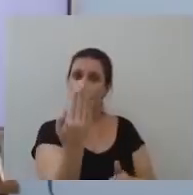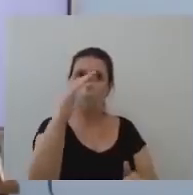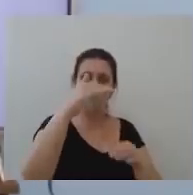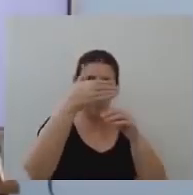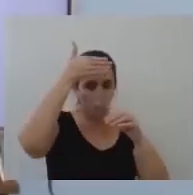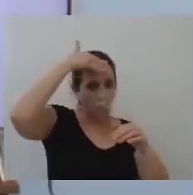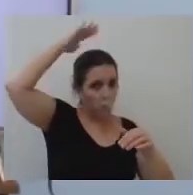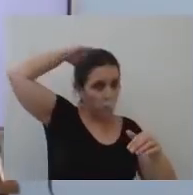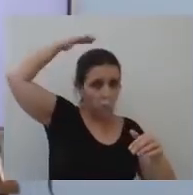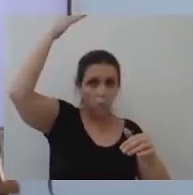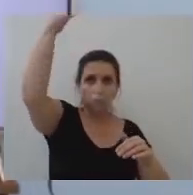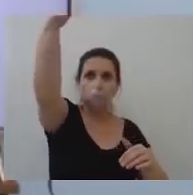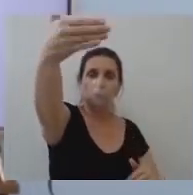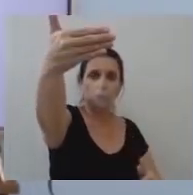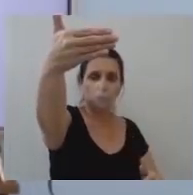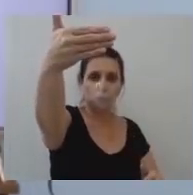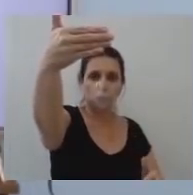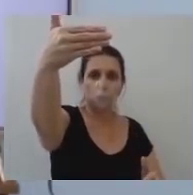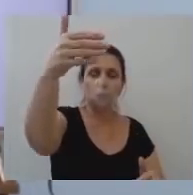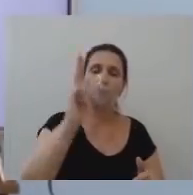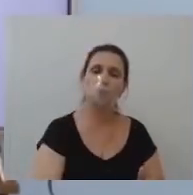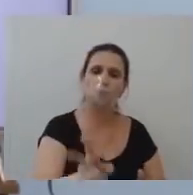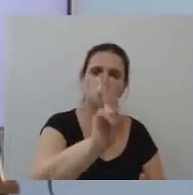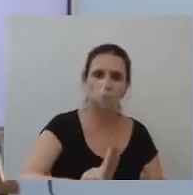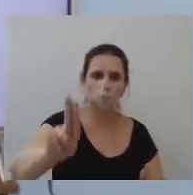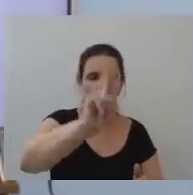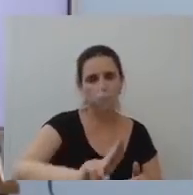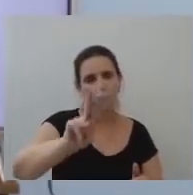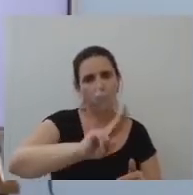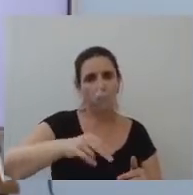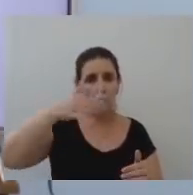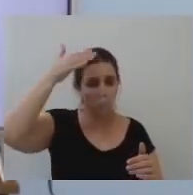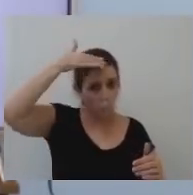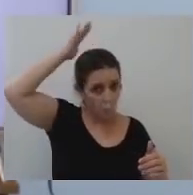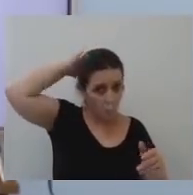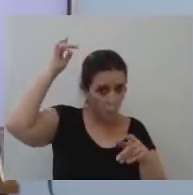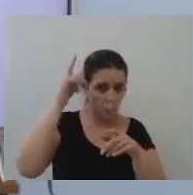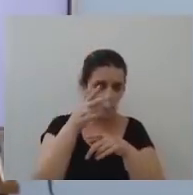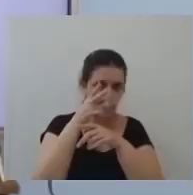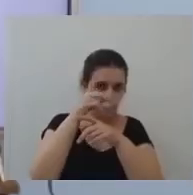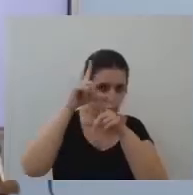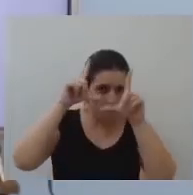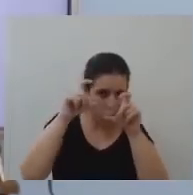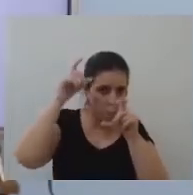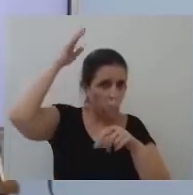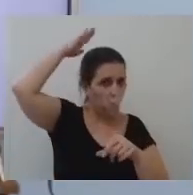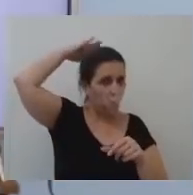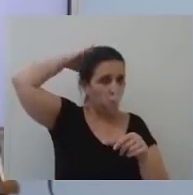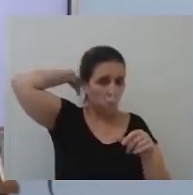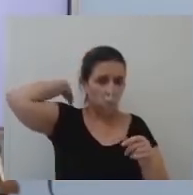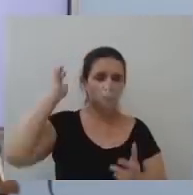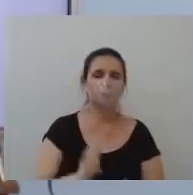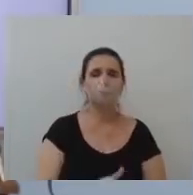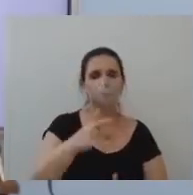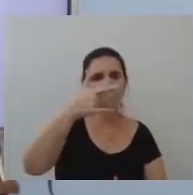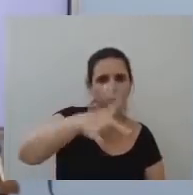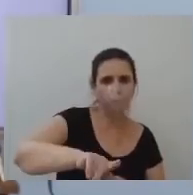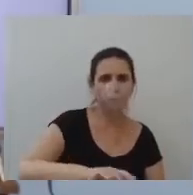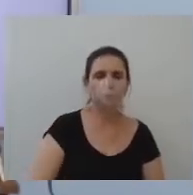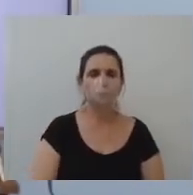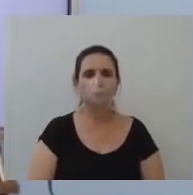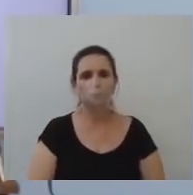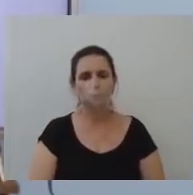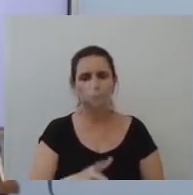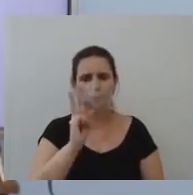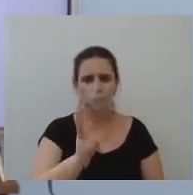mas continuar utilizando a câmera traseira, tá certo? Um outro aspecto,